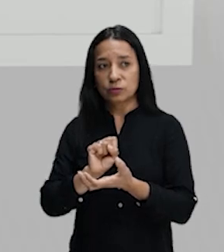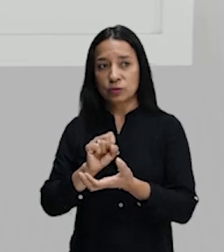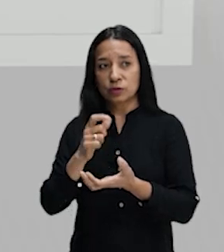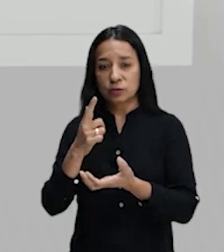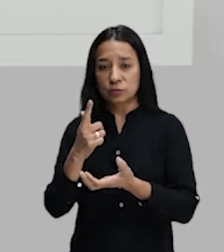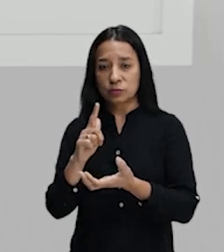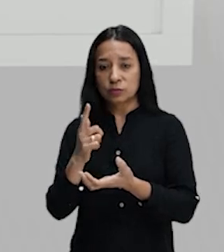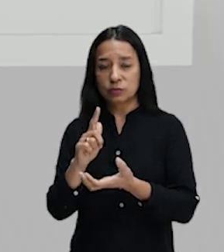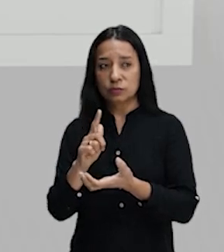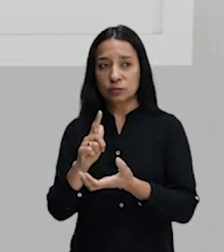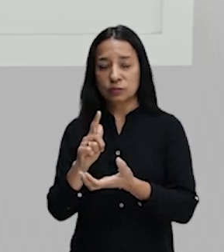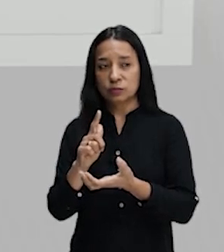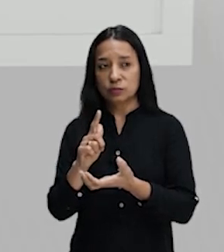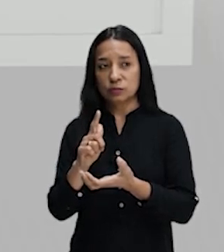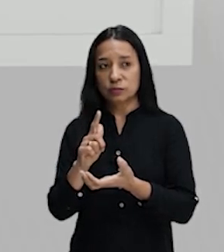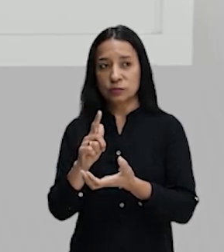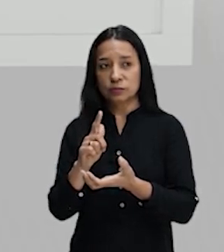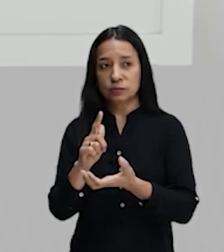geográfico.